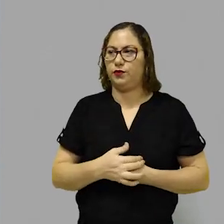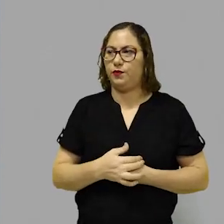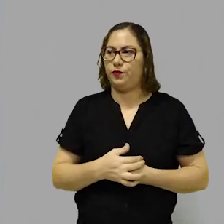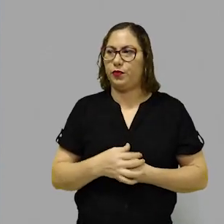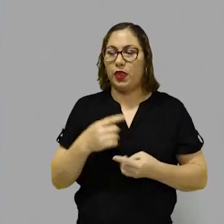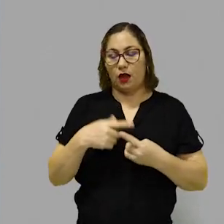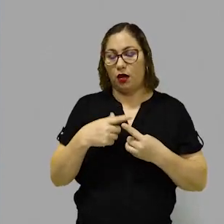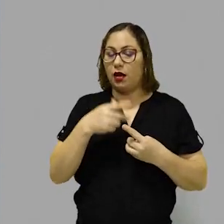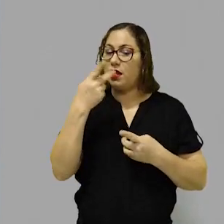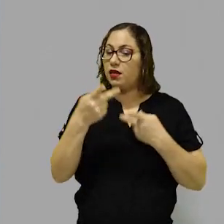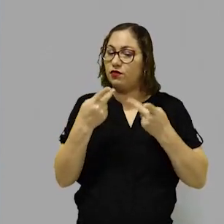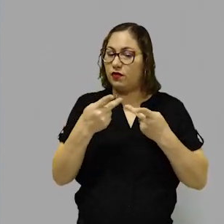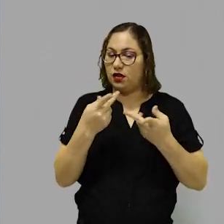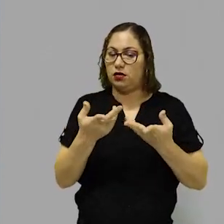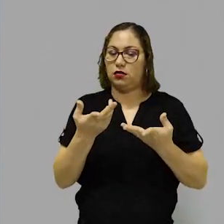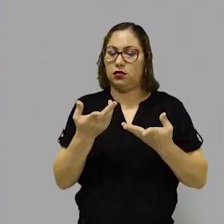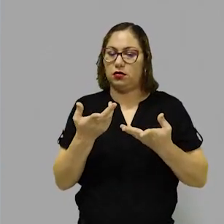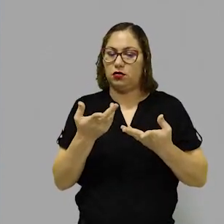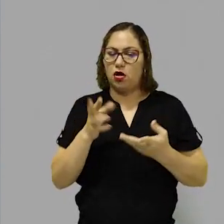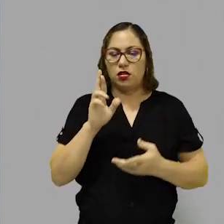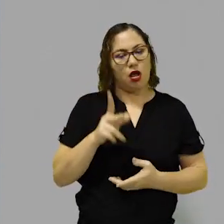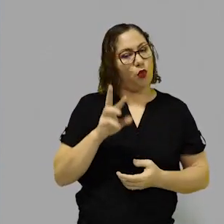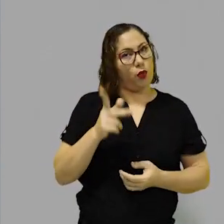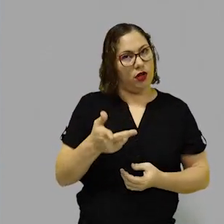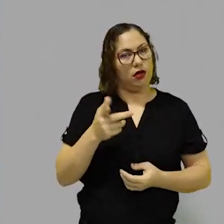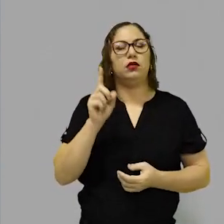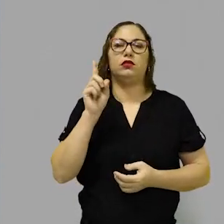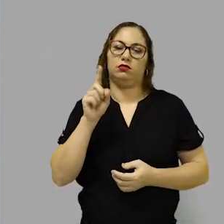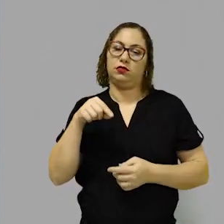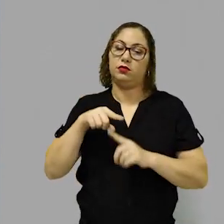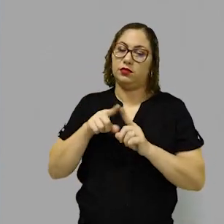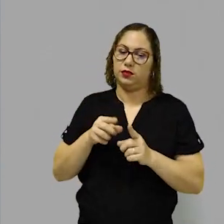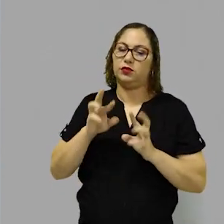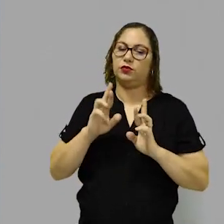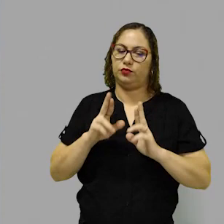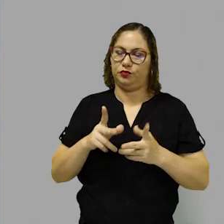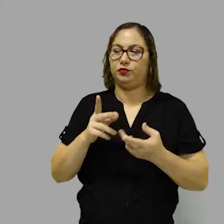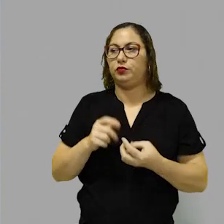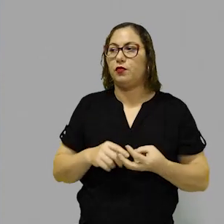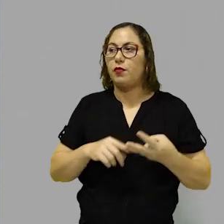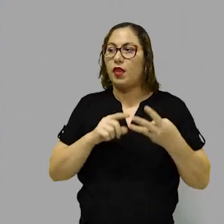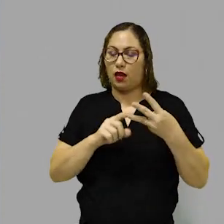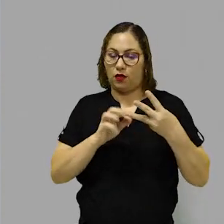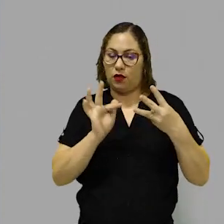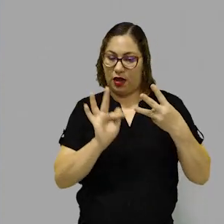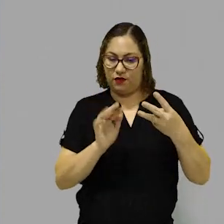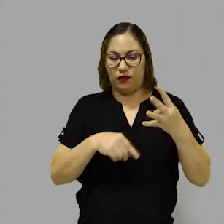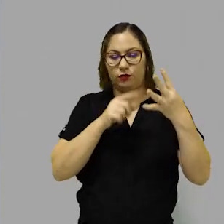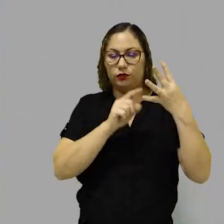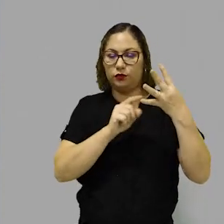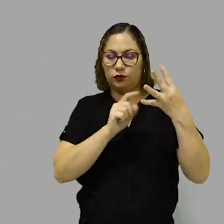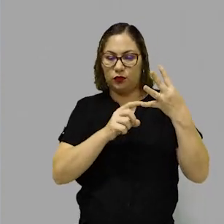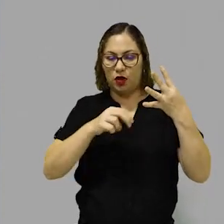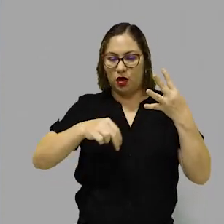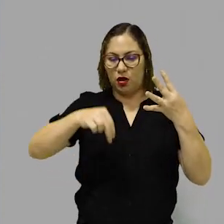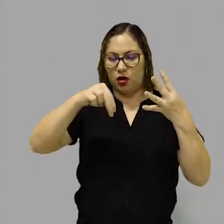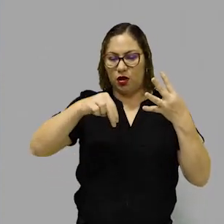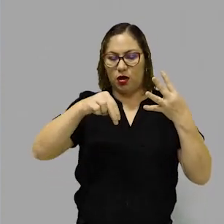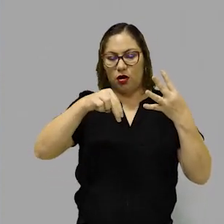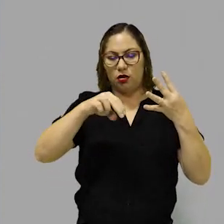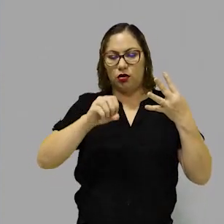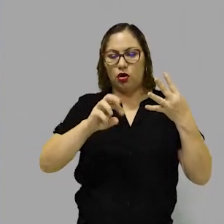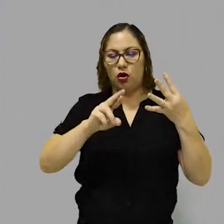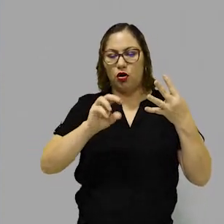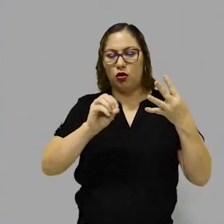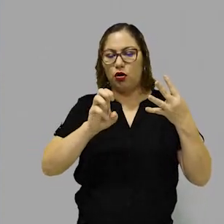dizendo que não são pontos colaterais, e eles são. Quarto, noroeste e sudoeste são